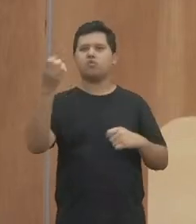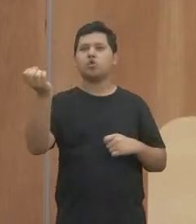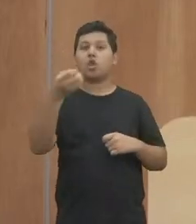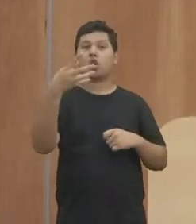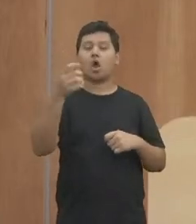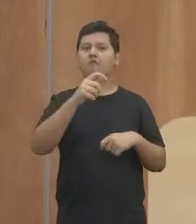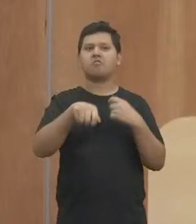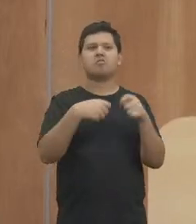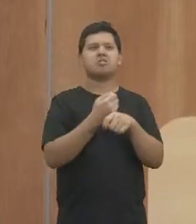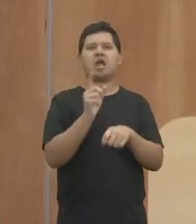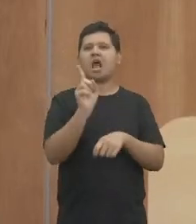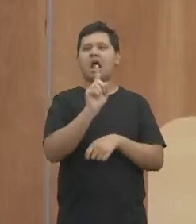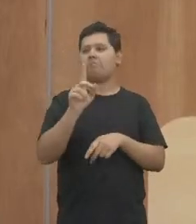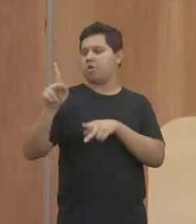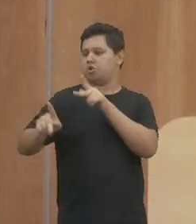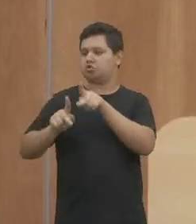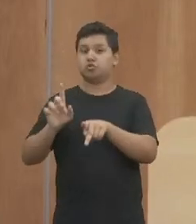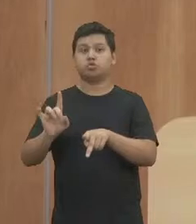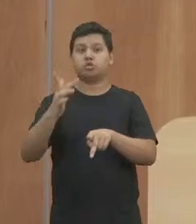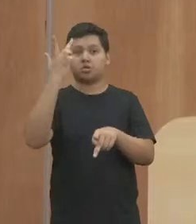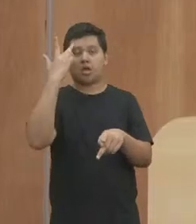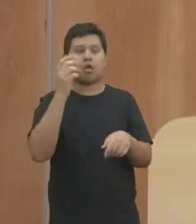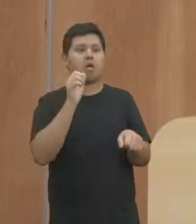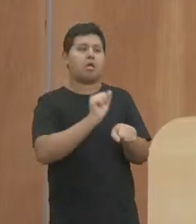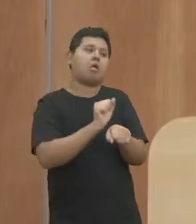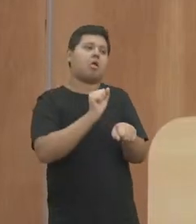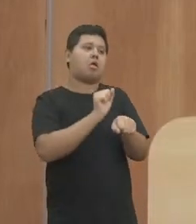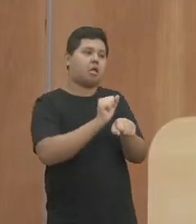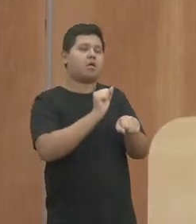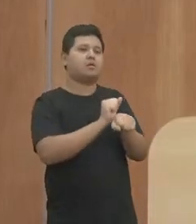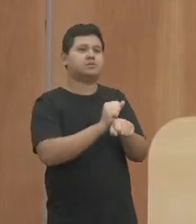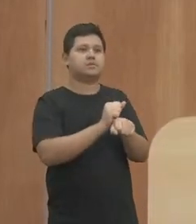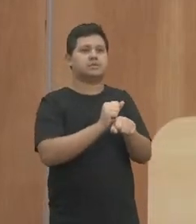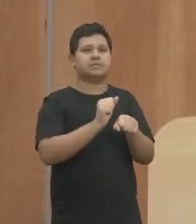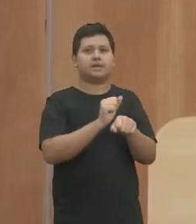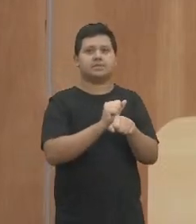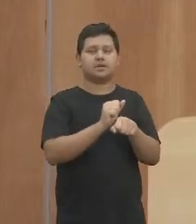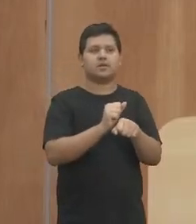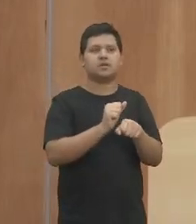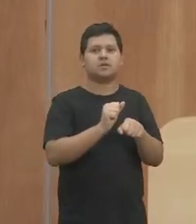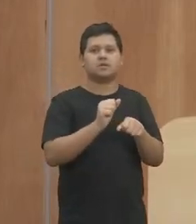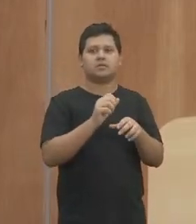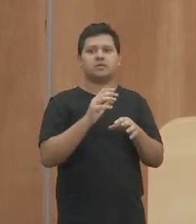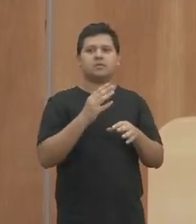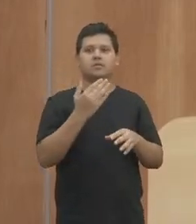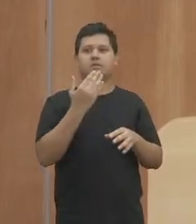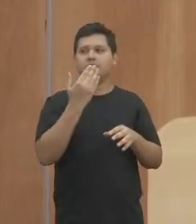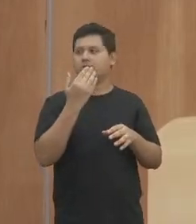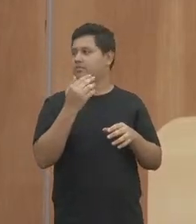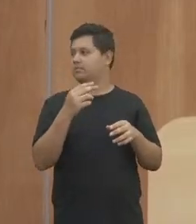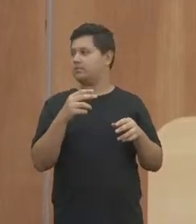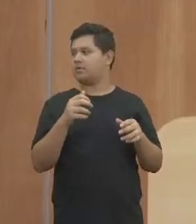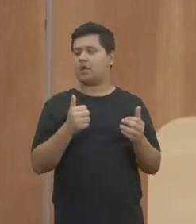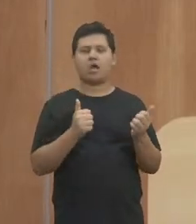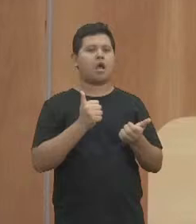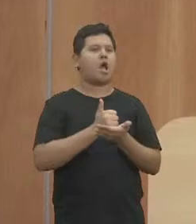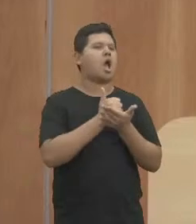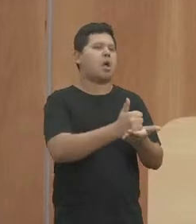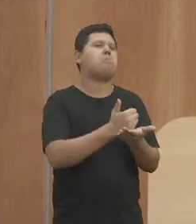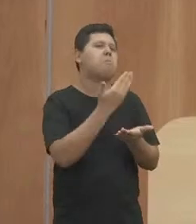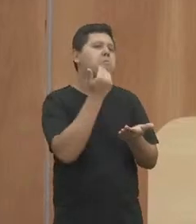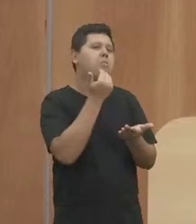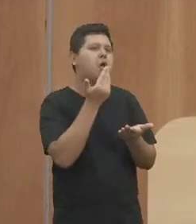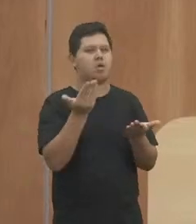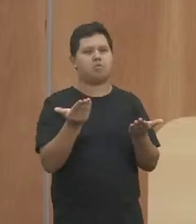população não pode ficar se socorrendo dos vereadores para conseguir cesta básica, a população não pode ficar se socorrendo dos vereadores para tapar buraco, a população não pode ficar se socorrendo dos